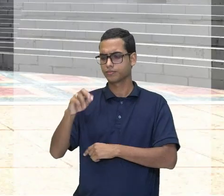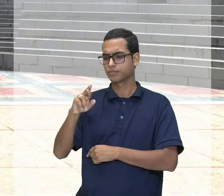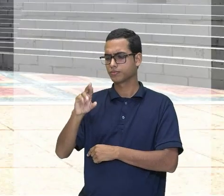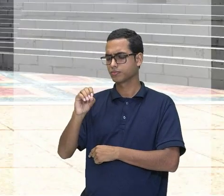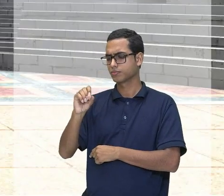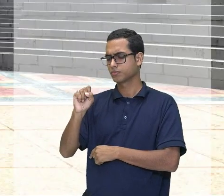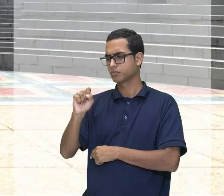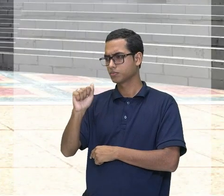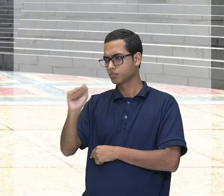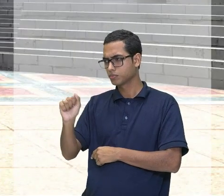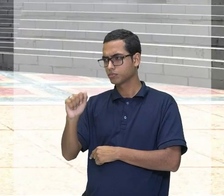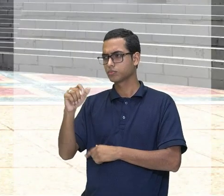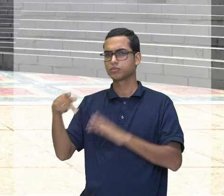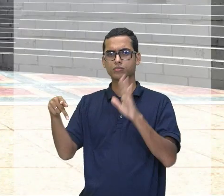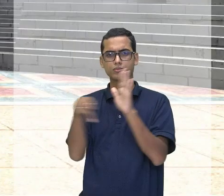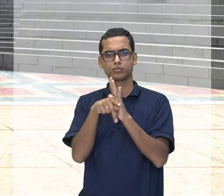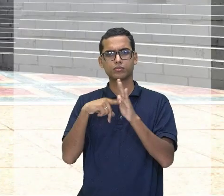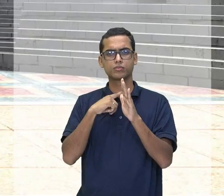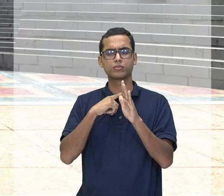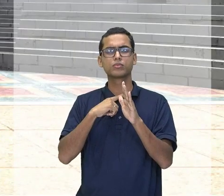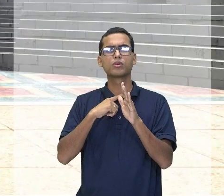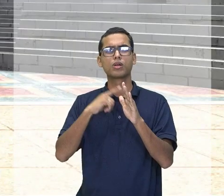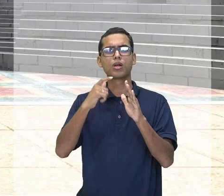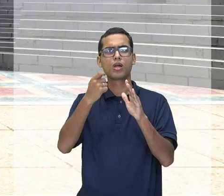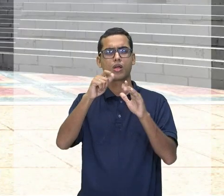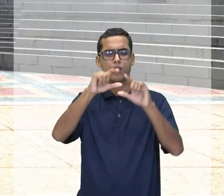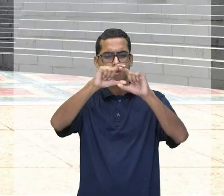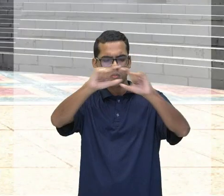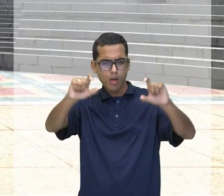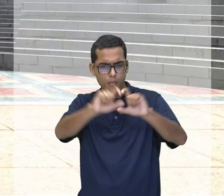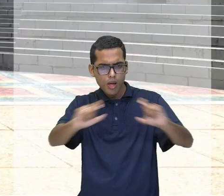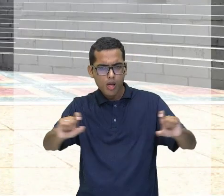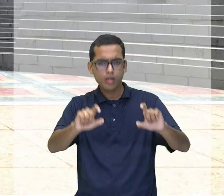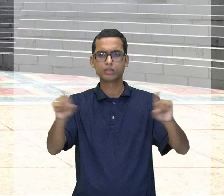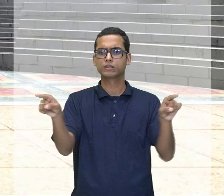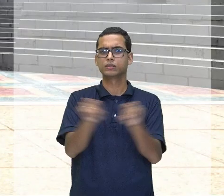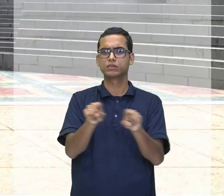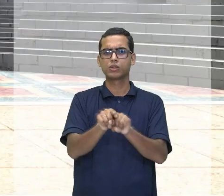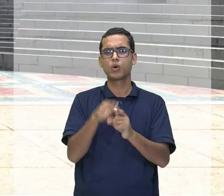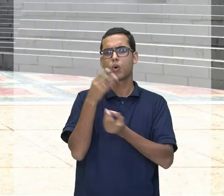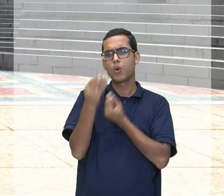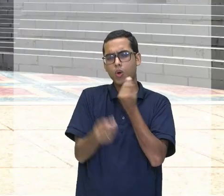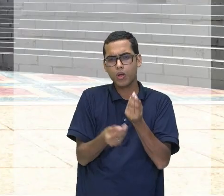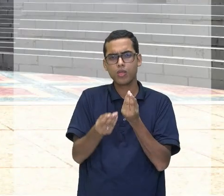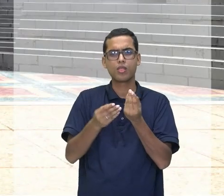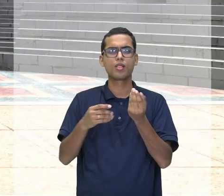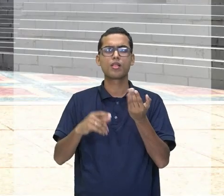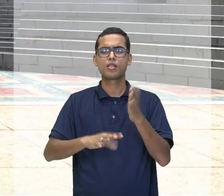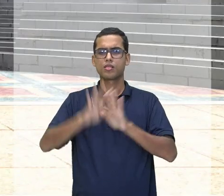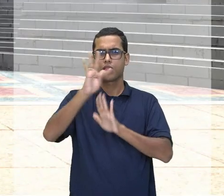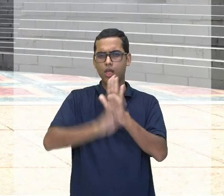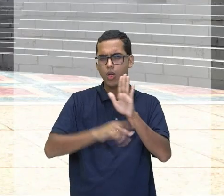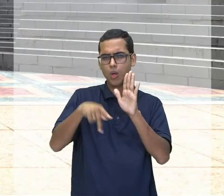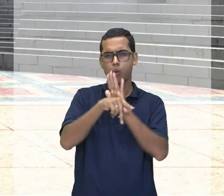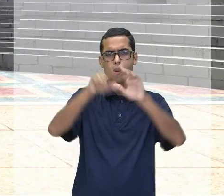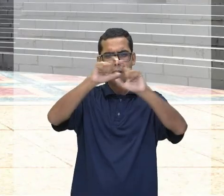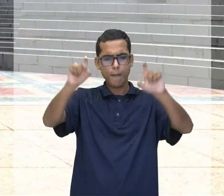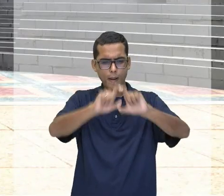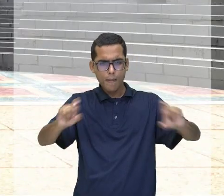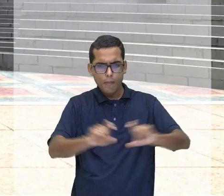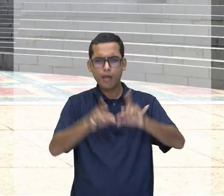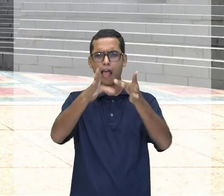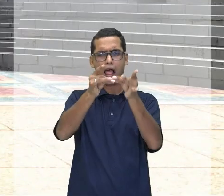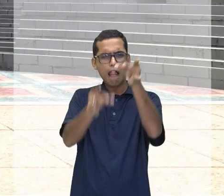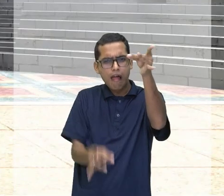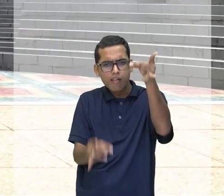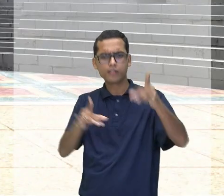serem encenados no palco. Então, no gênero dramático, nós temos o texto em prosa, que é aquele texto mais extenso, né?